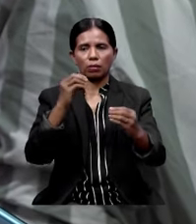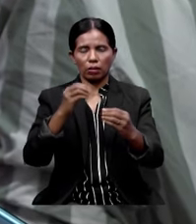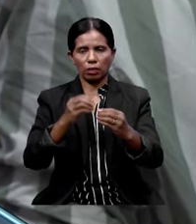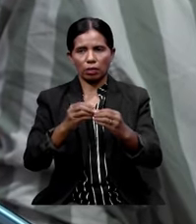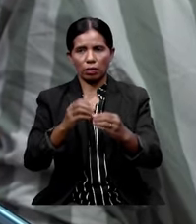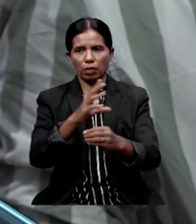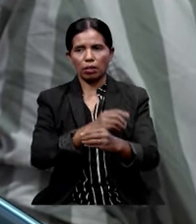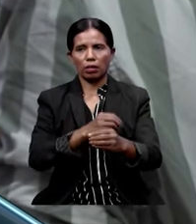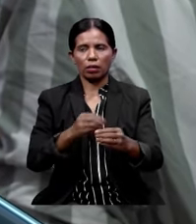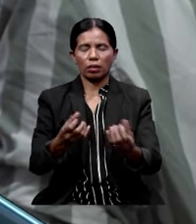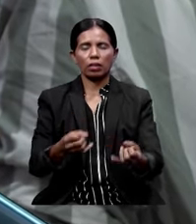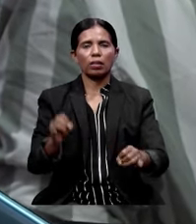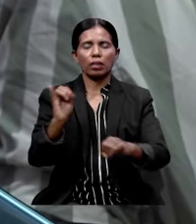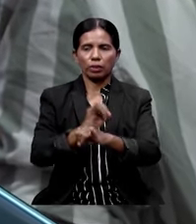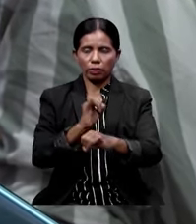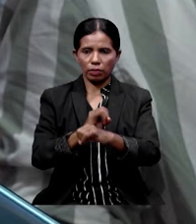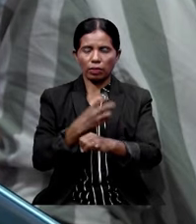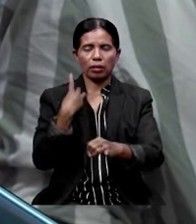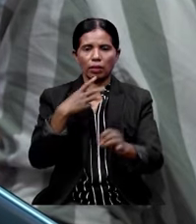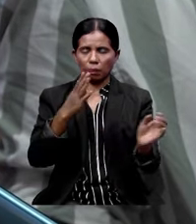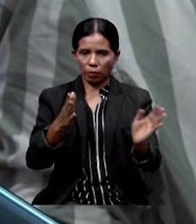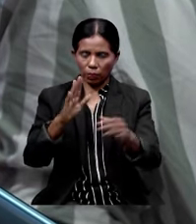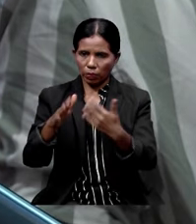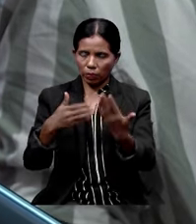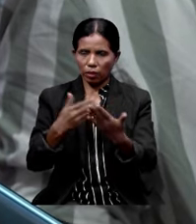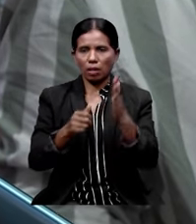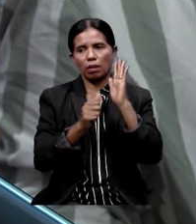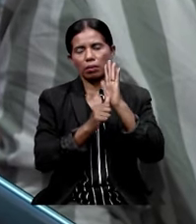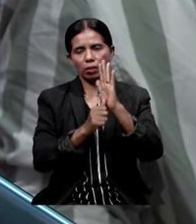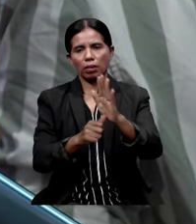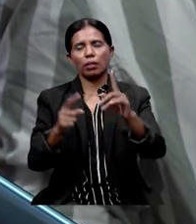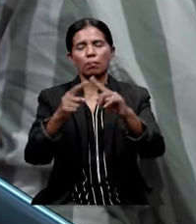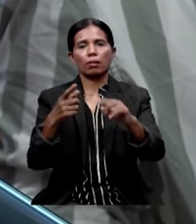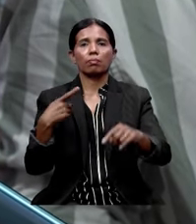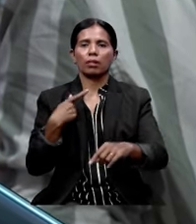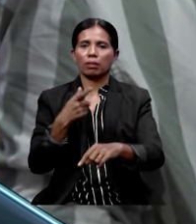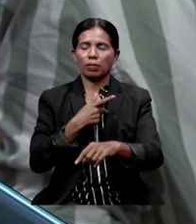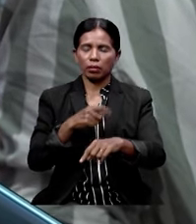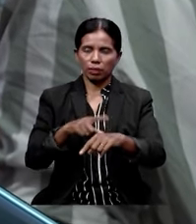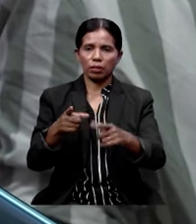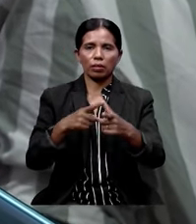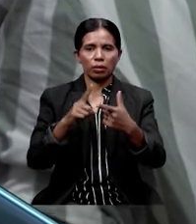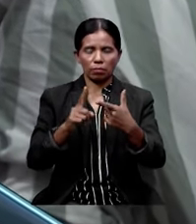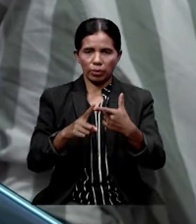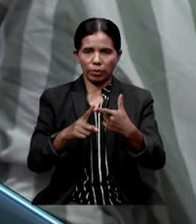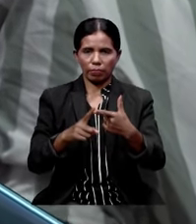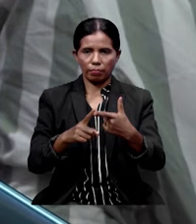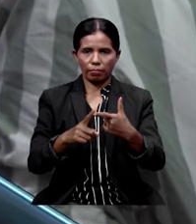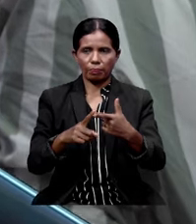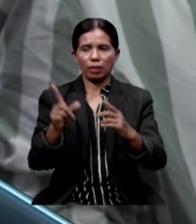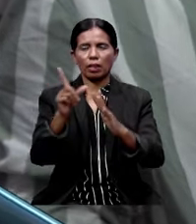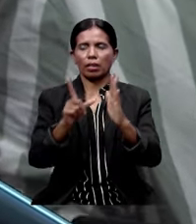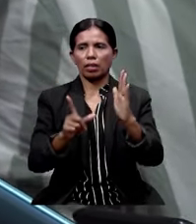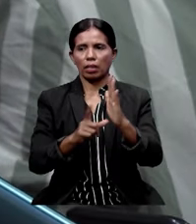kodik propriedad industrial ne ita preparation ne se apresenta ba parlamento nasional e depois lei kona